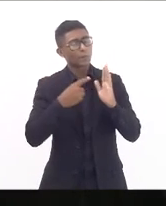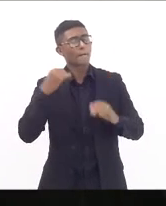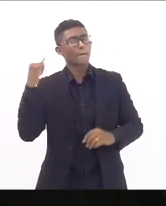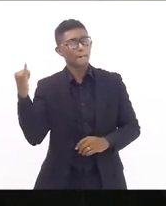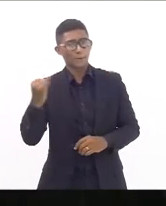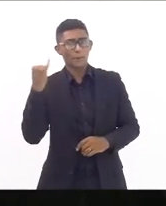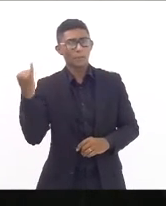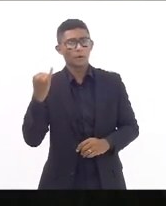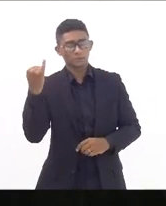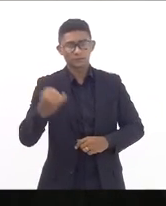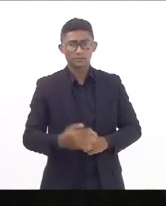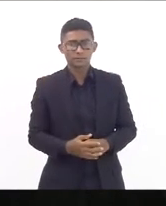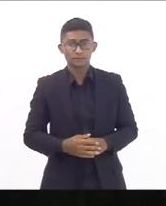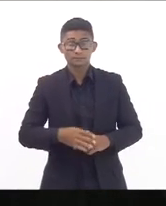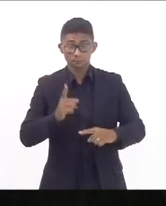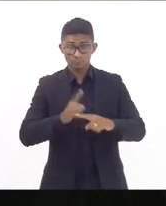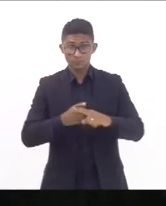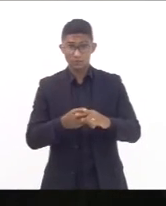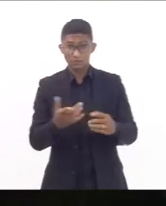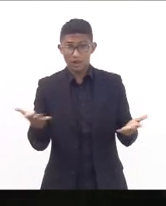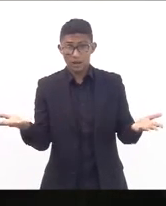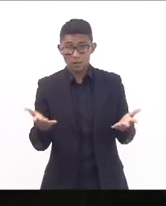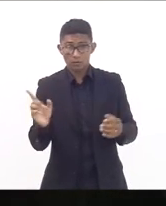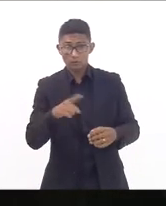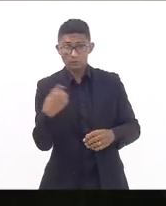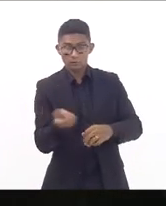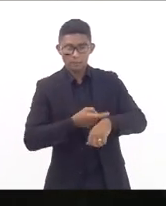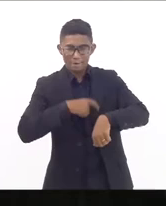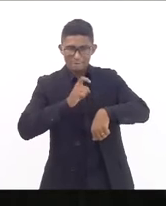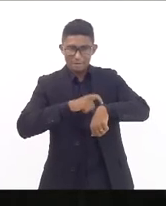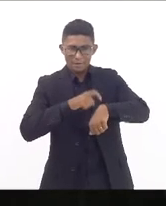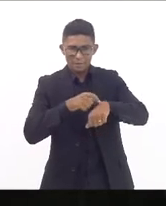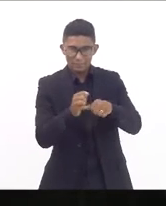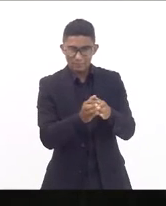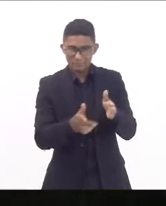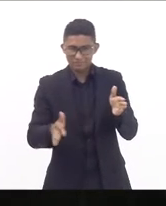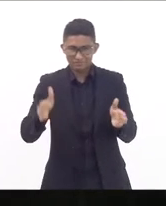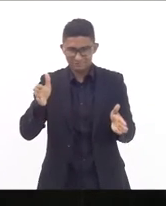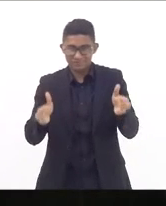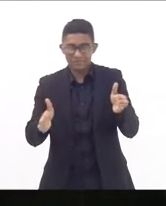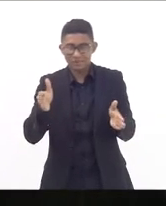porque a gente vive um momento que parece